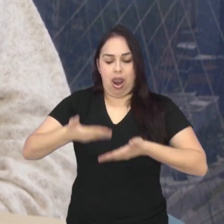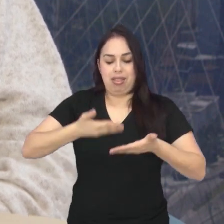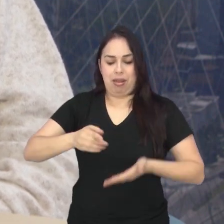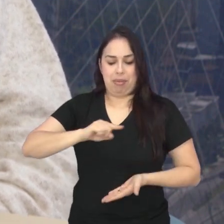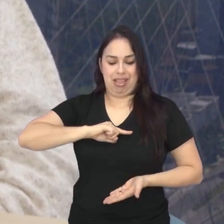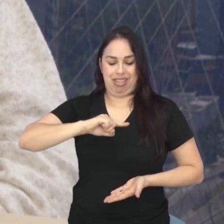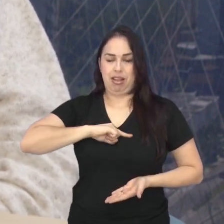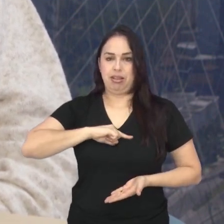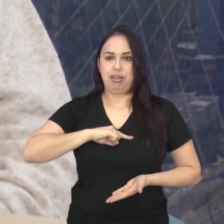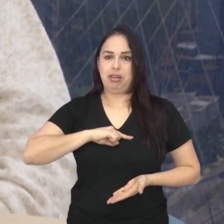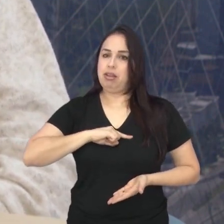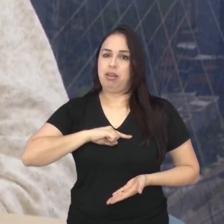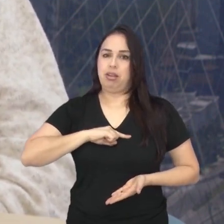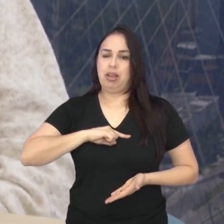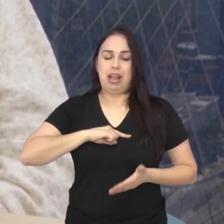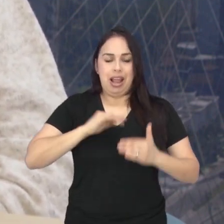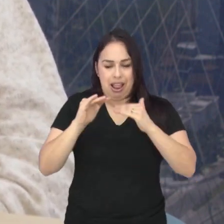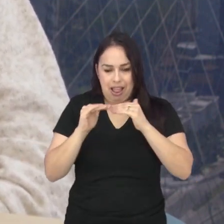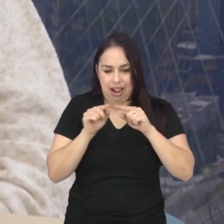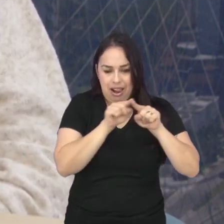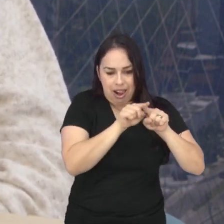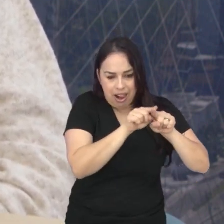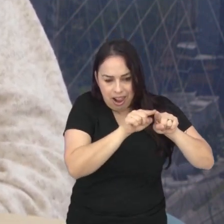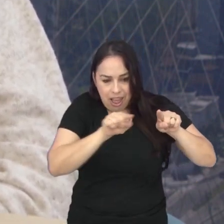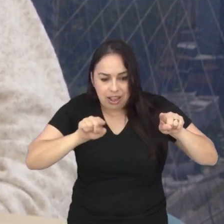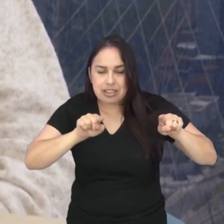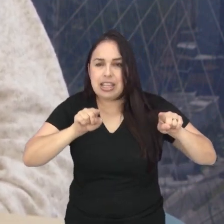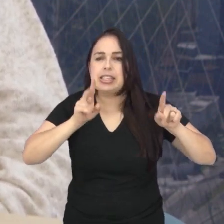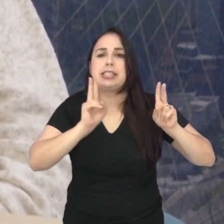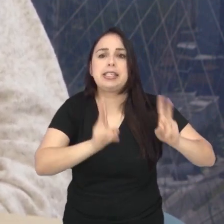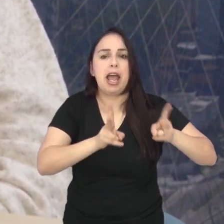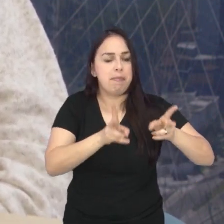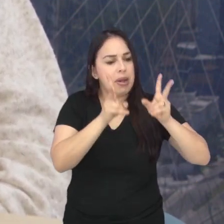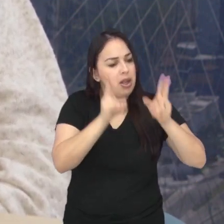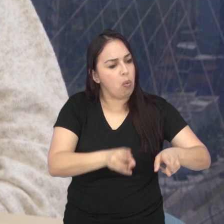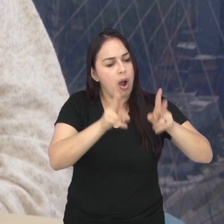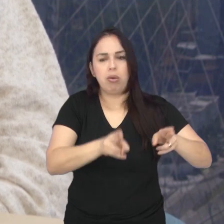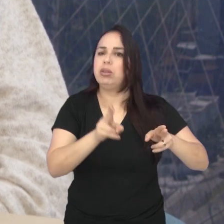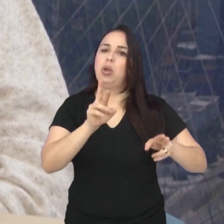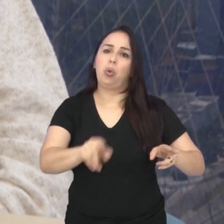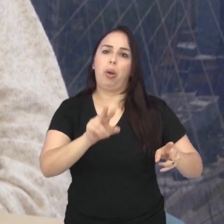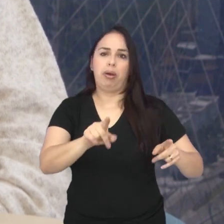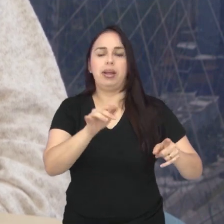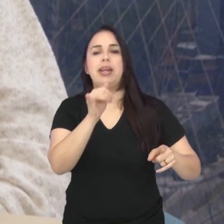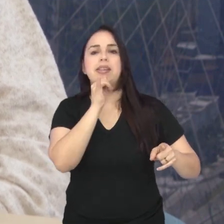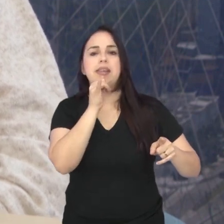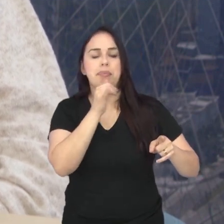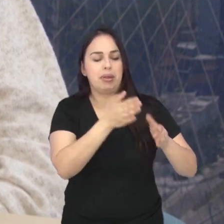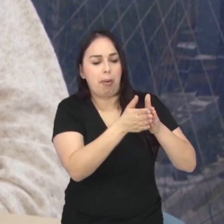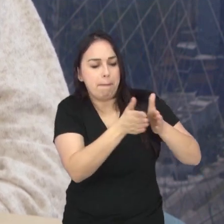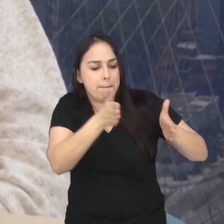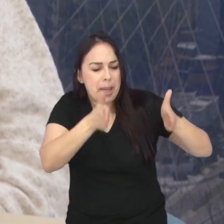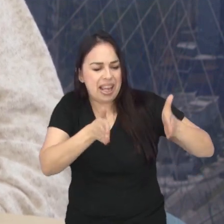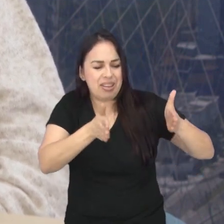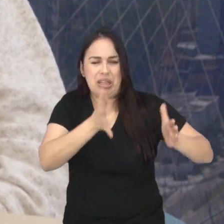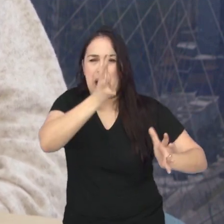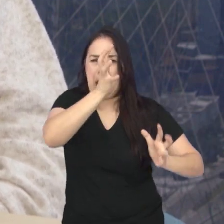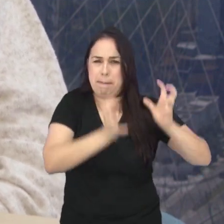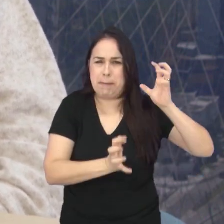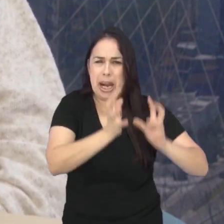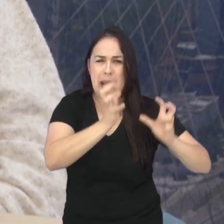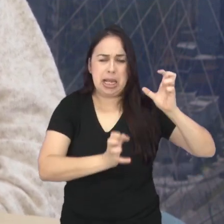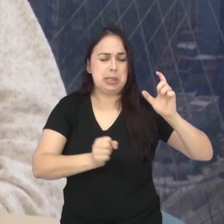Então, tem as fases. Então, pode ser que quando a mulher está numa fase, que é a fase da briga, de intensificação